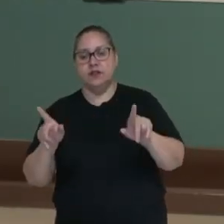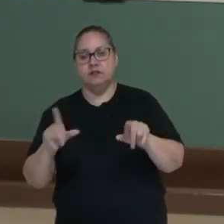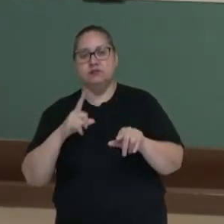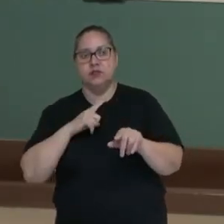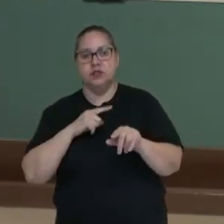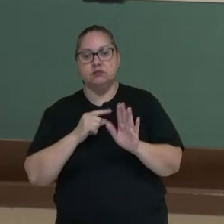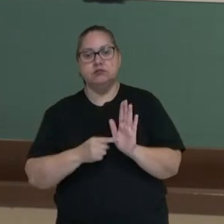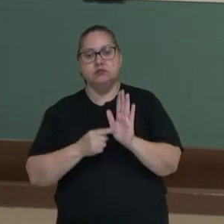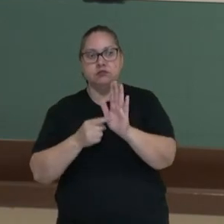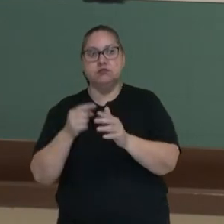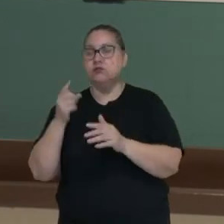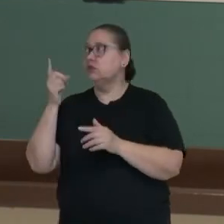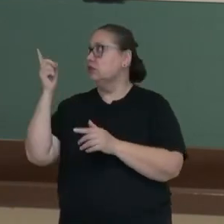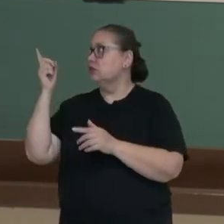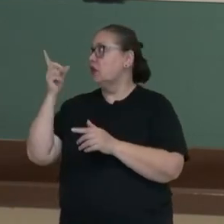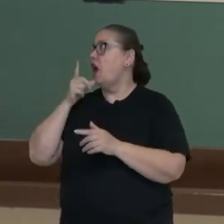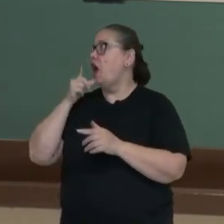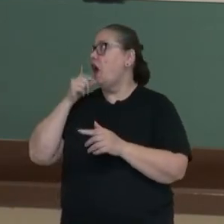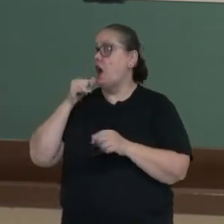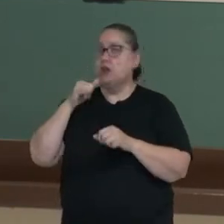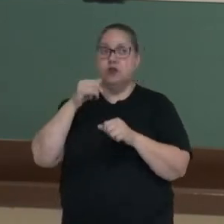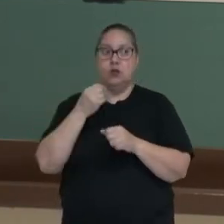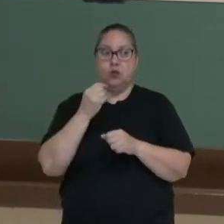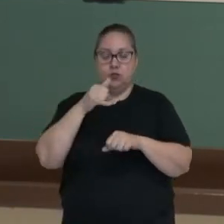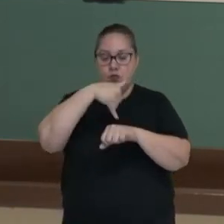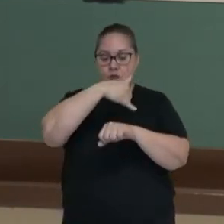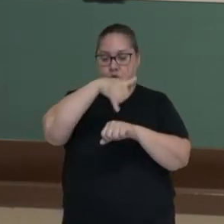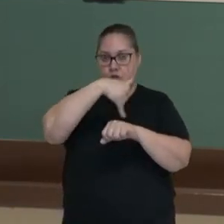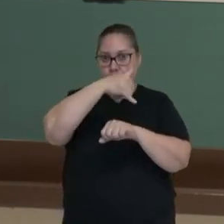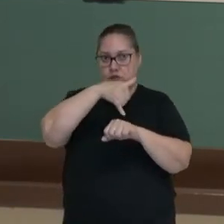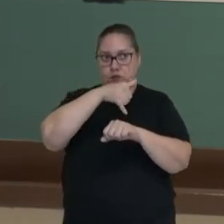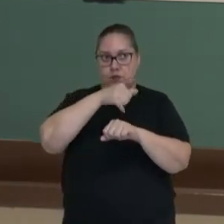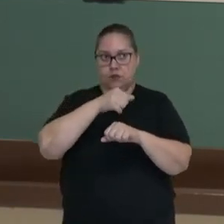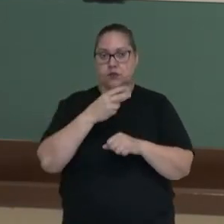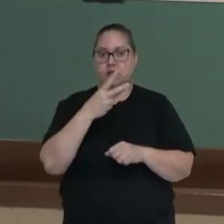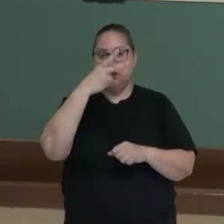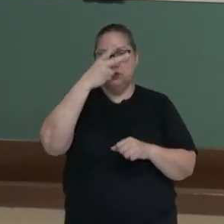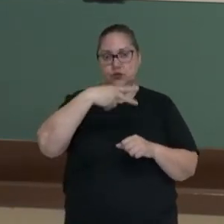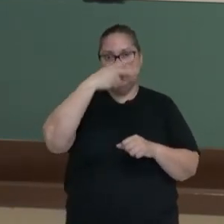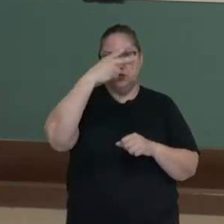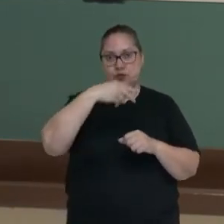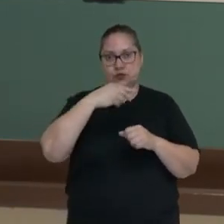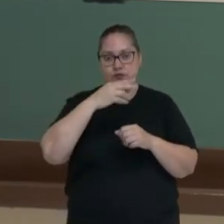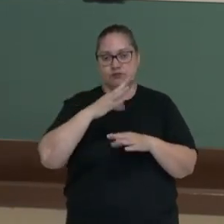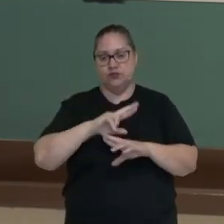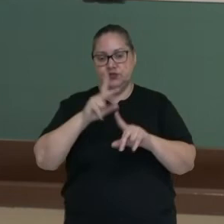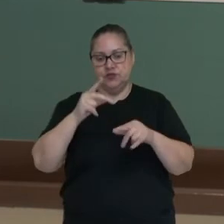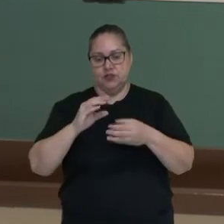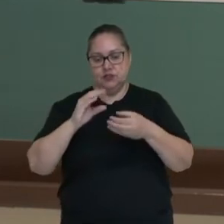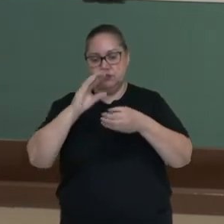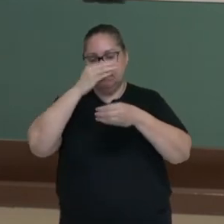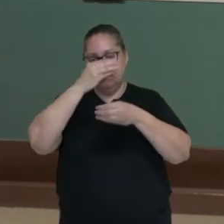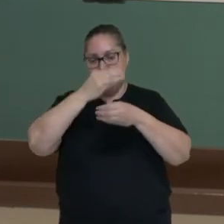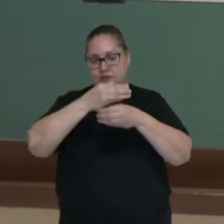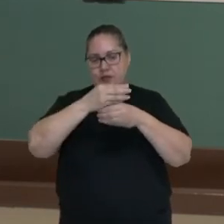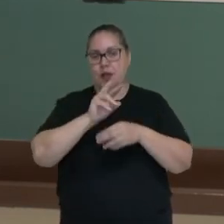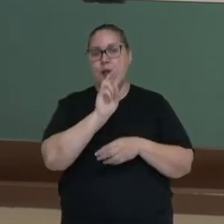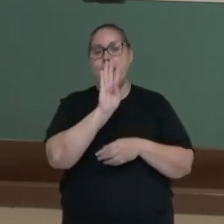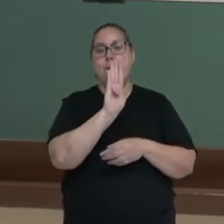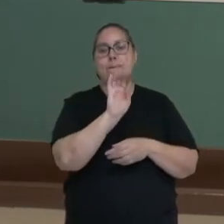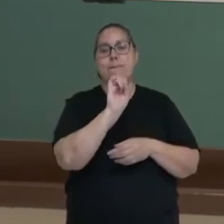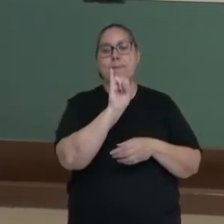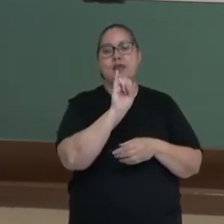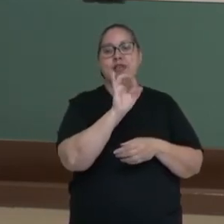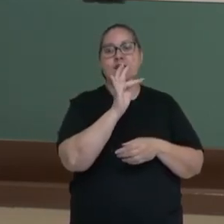uma representação. Água com óleo, 2 elementos diferentes.